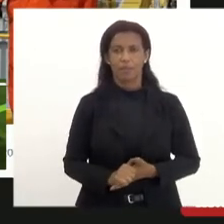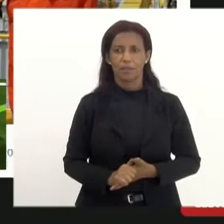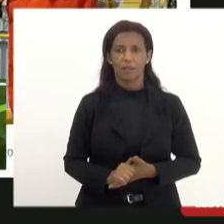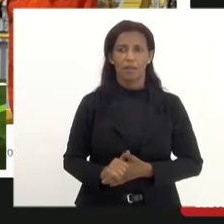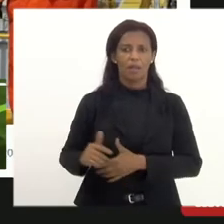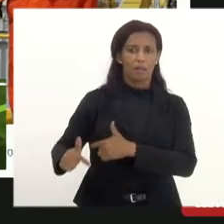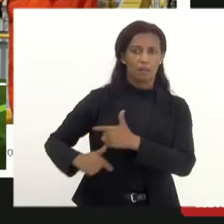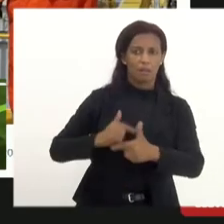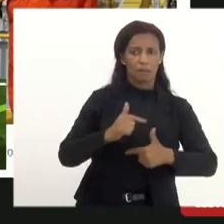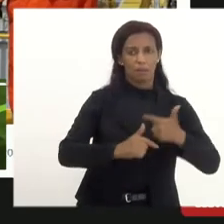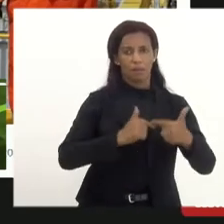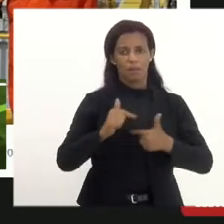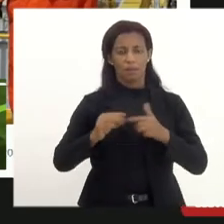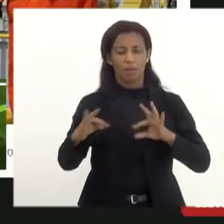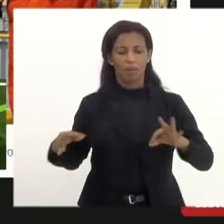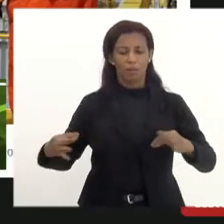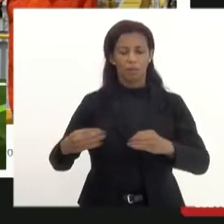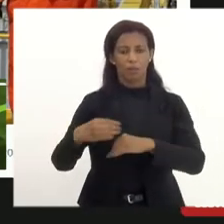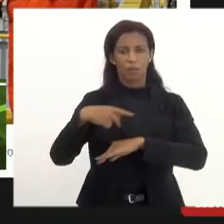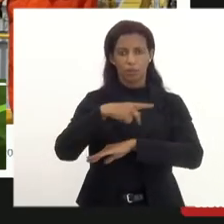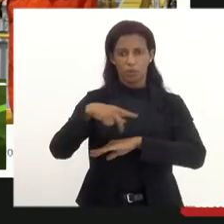atuando no país,